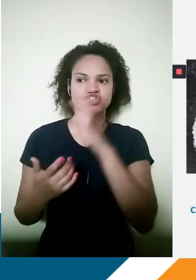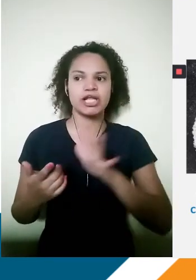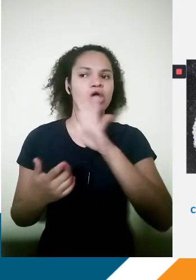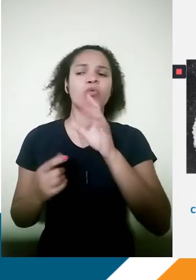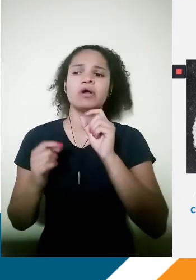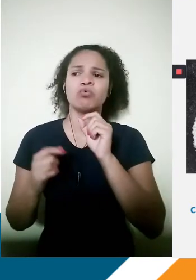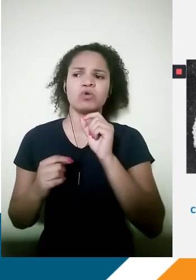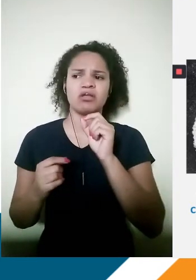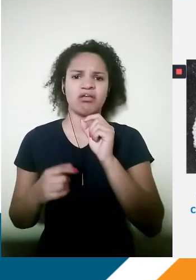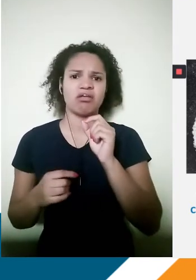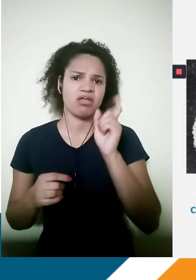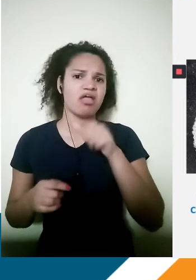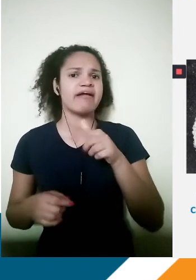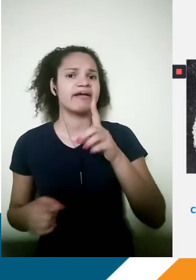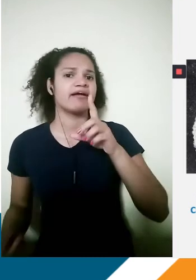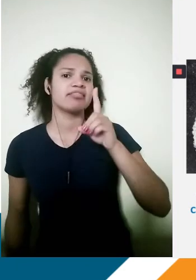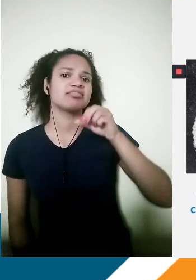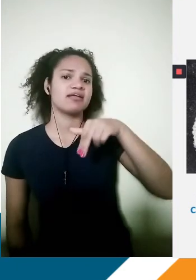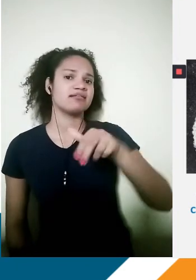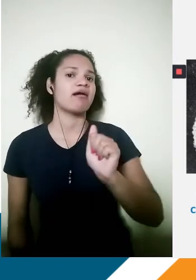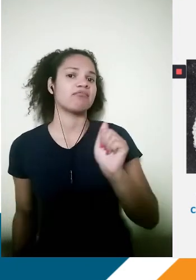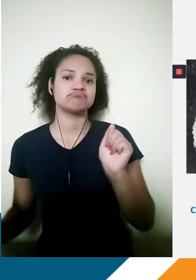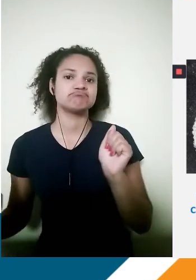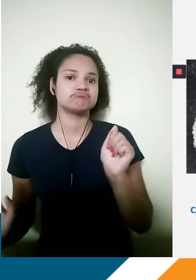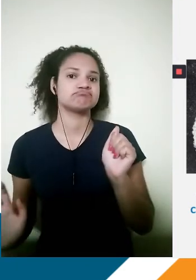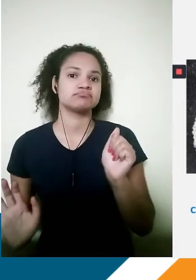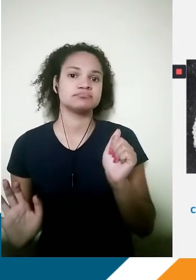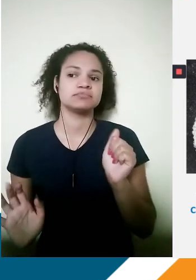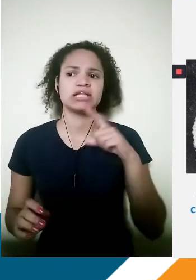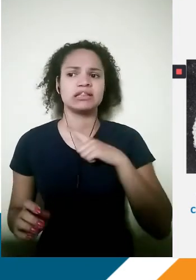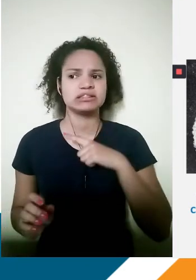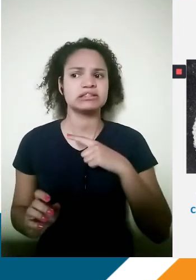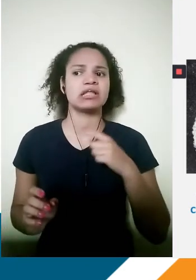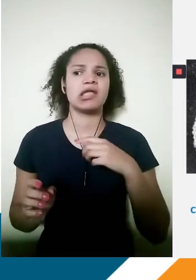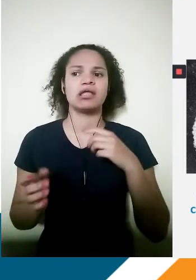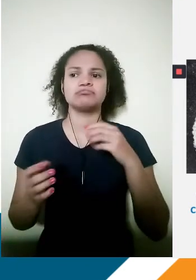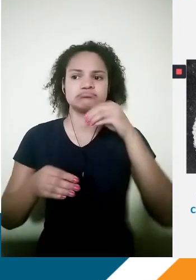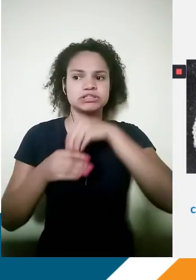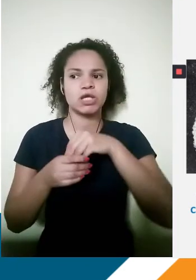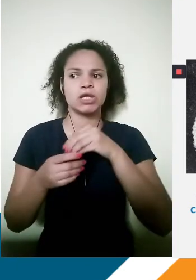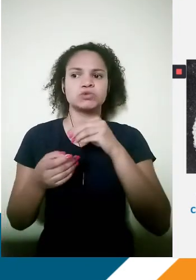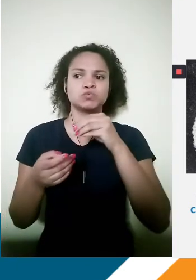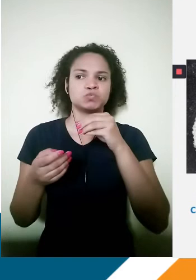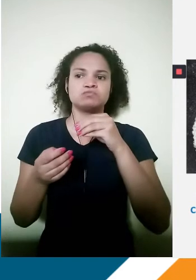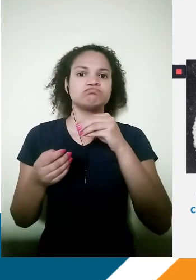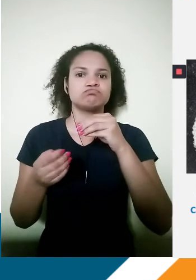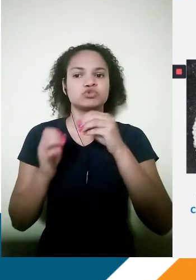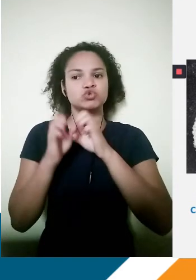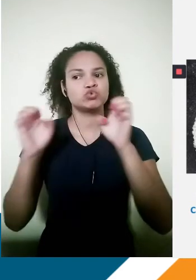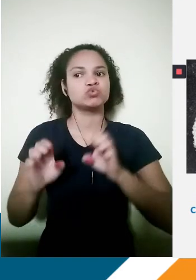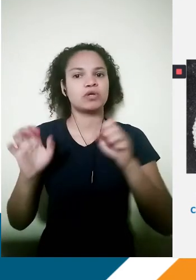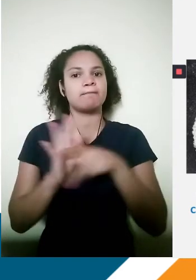de DNA, que contém a informação genética dentro de uma célula, dentro de uma estrutura celular.